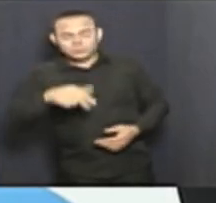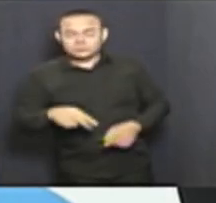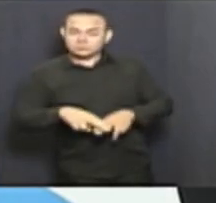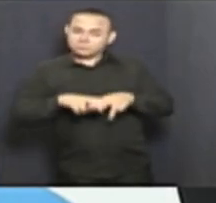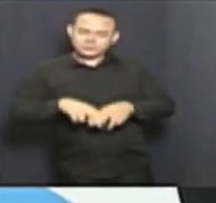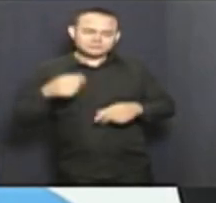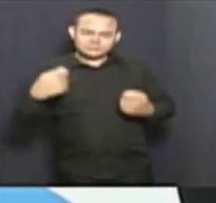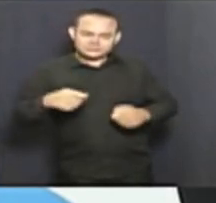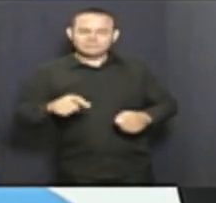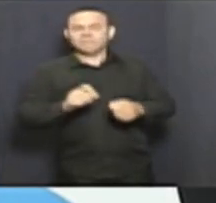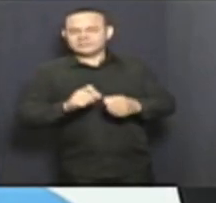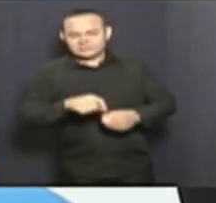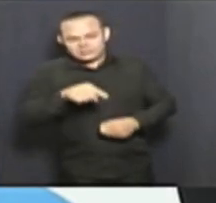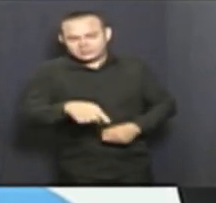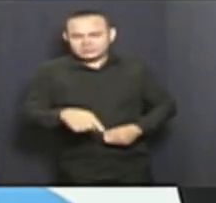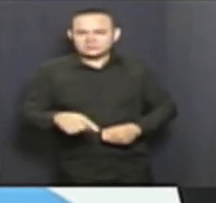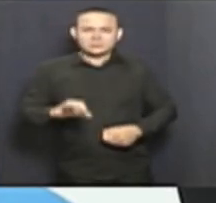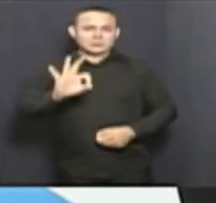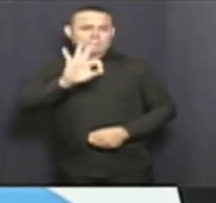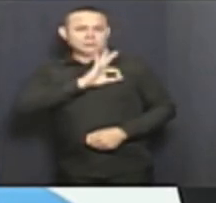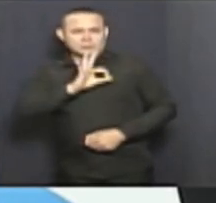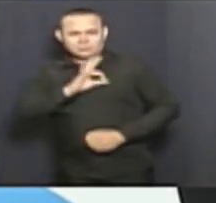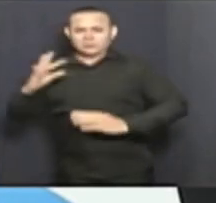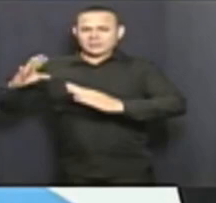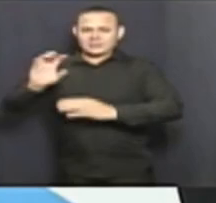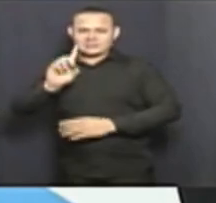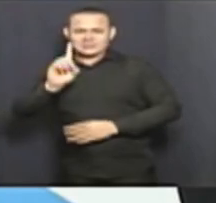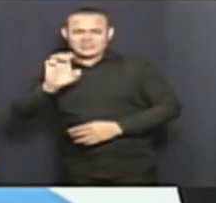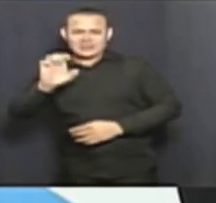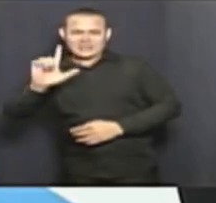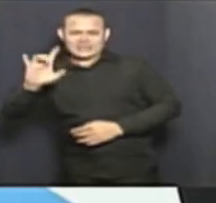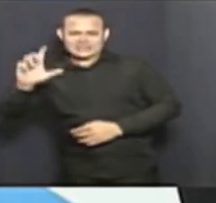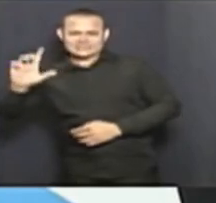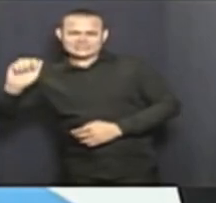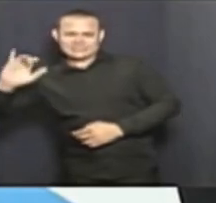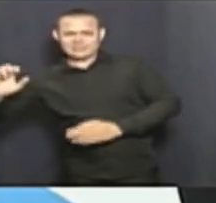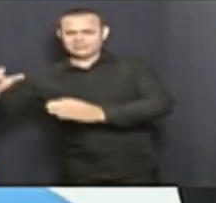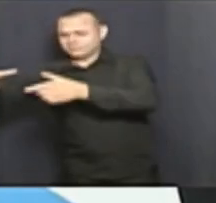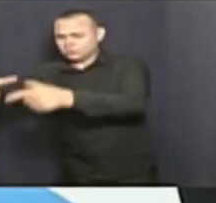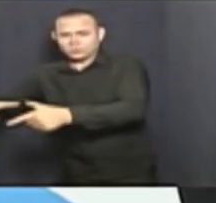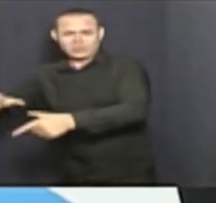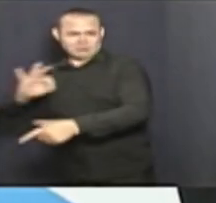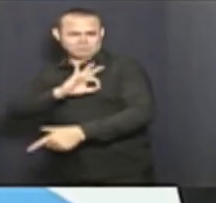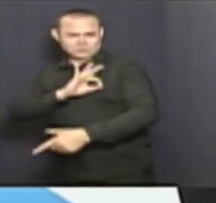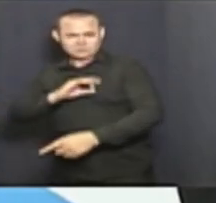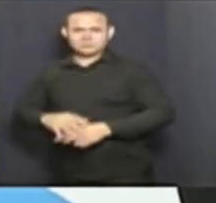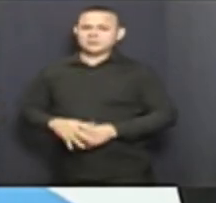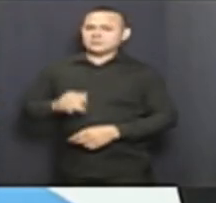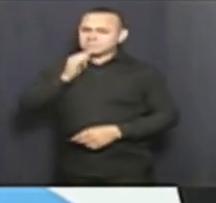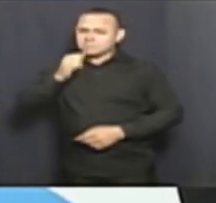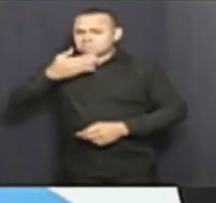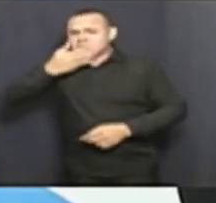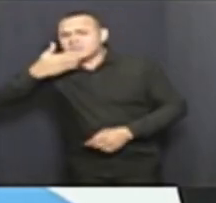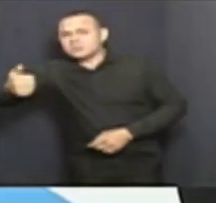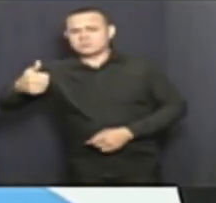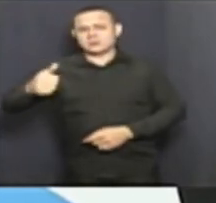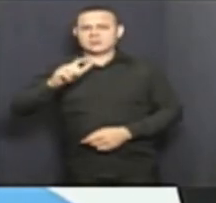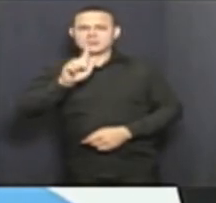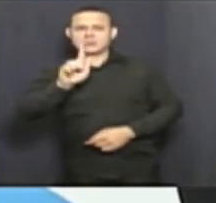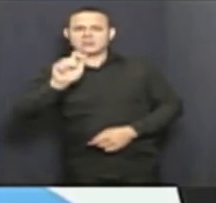delegacias criada a delegacia especializada delegacia e melhorar o gaeco faz um trabalho muito bom e é exatamente